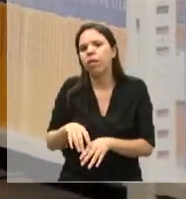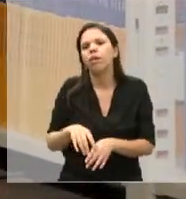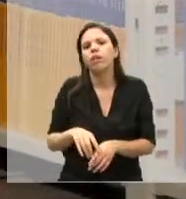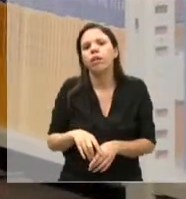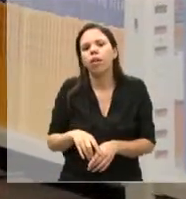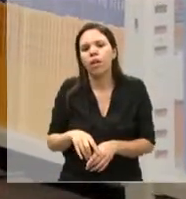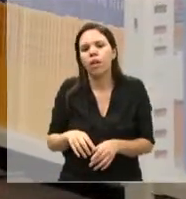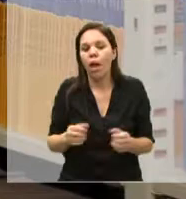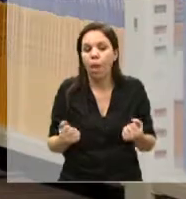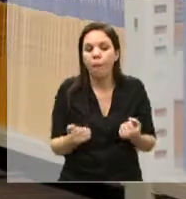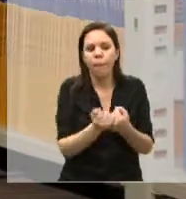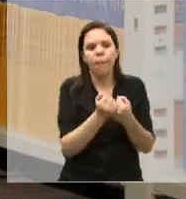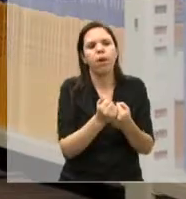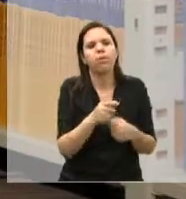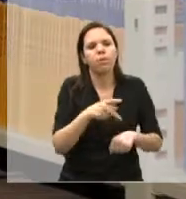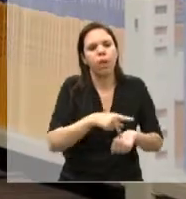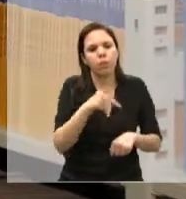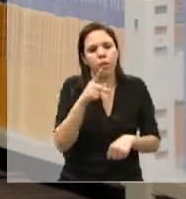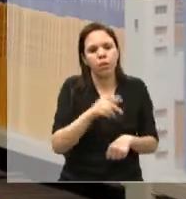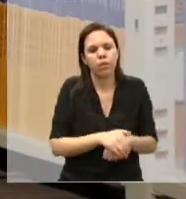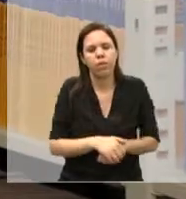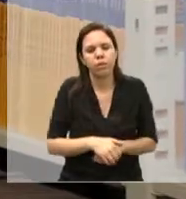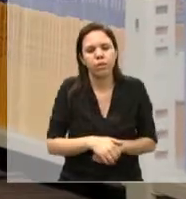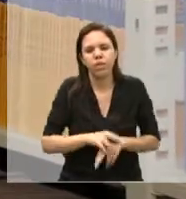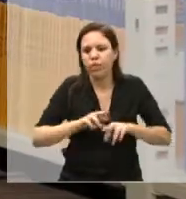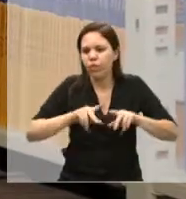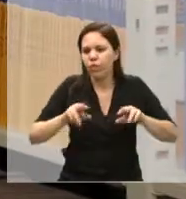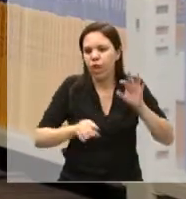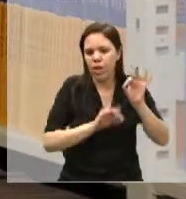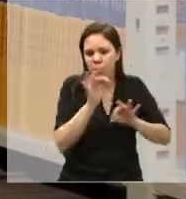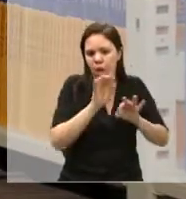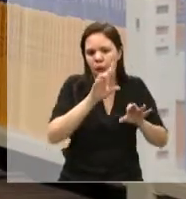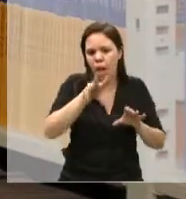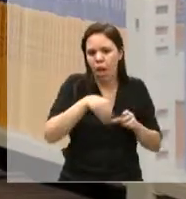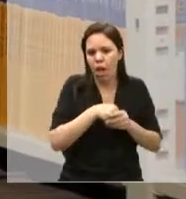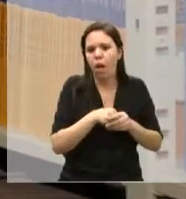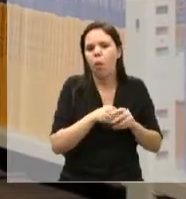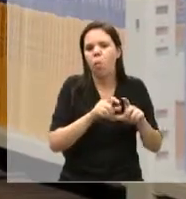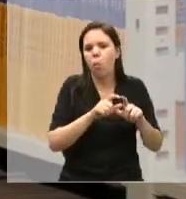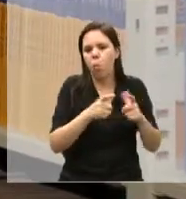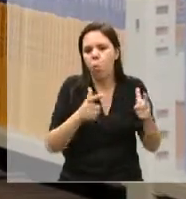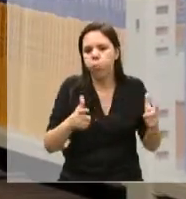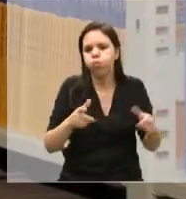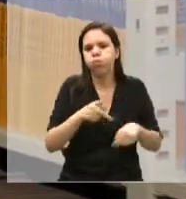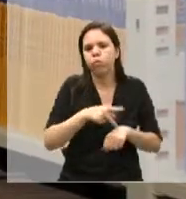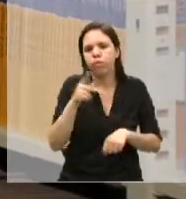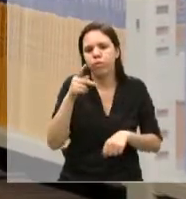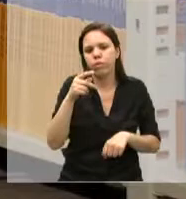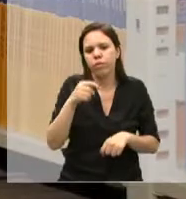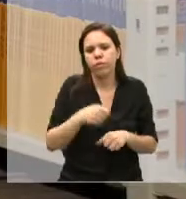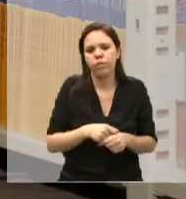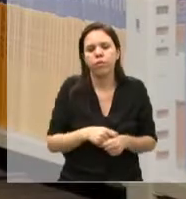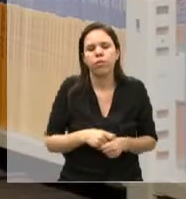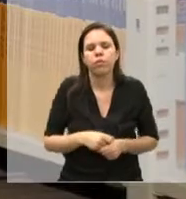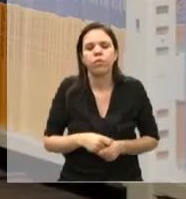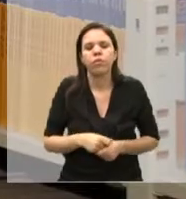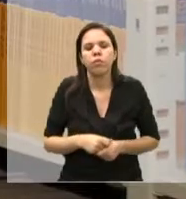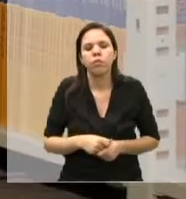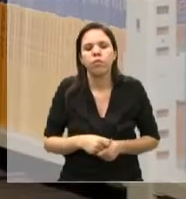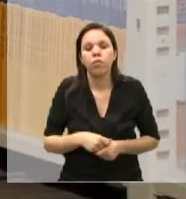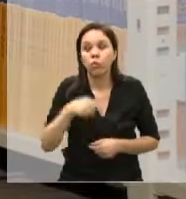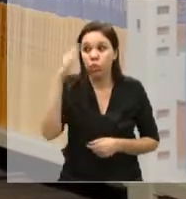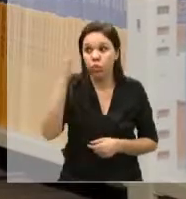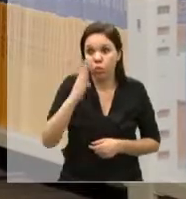da pós-graduação. E em ambos os planos, o objetivo é aumentar a pós-graduação. A pós-graduação